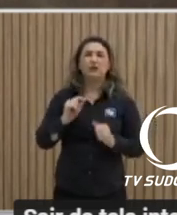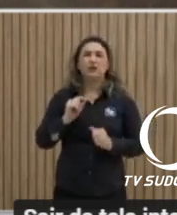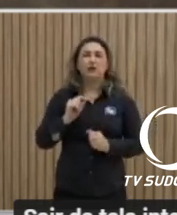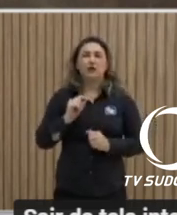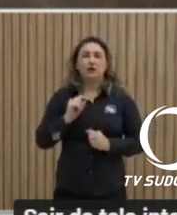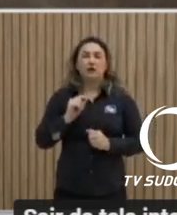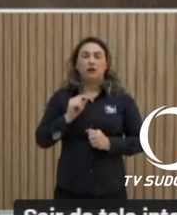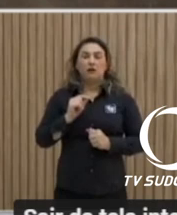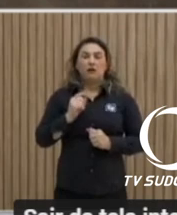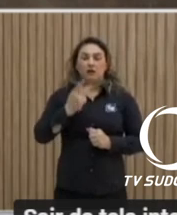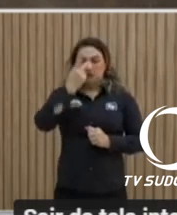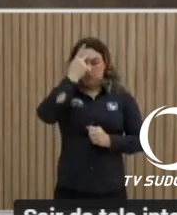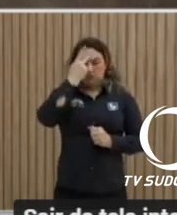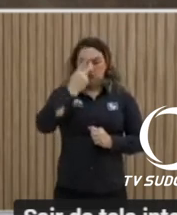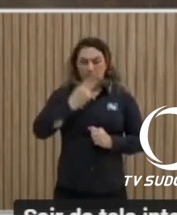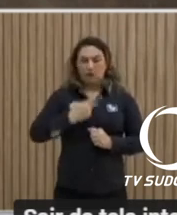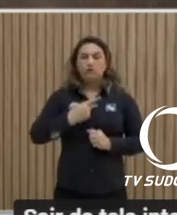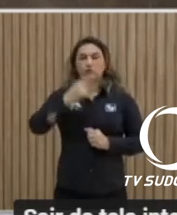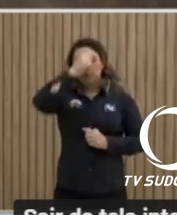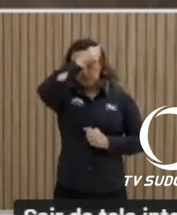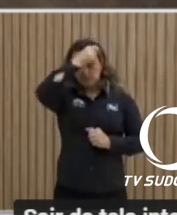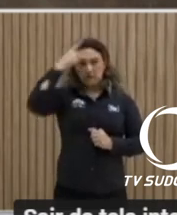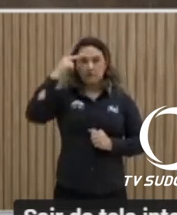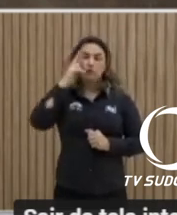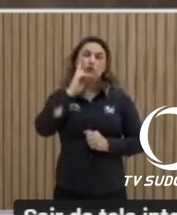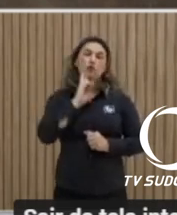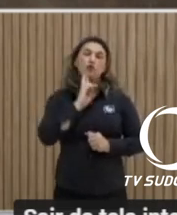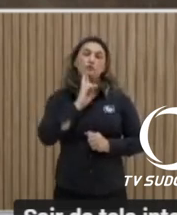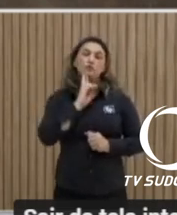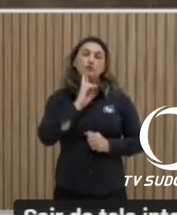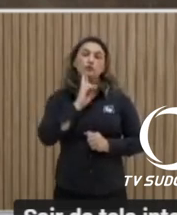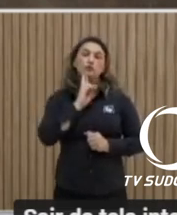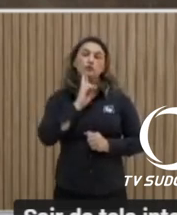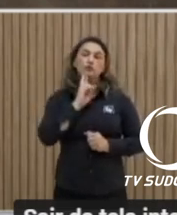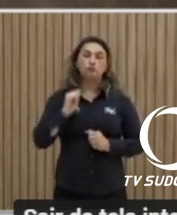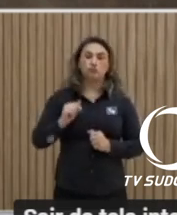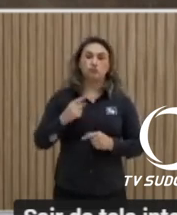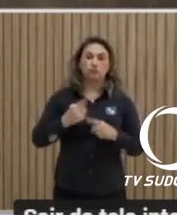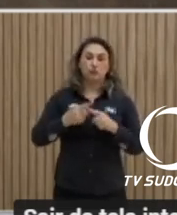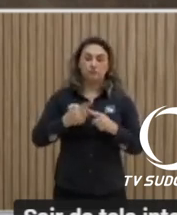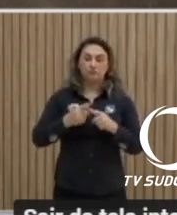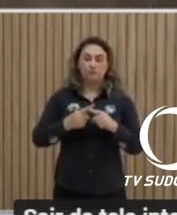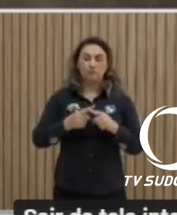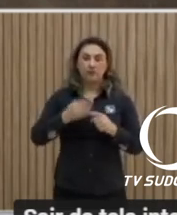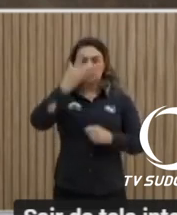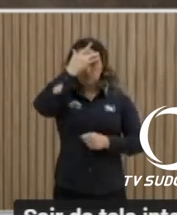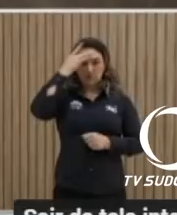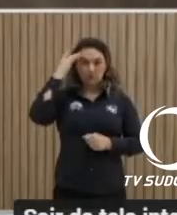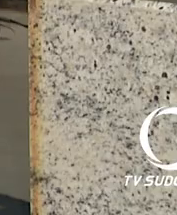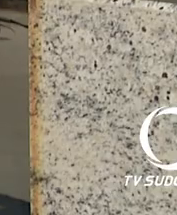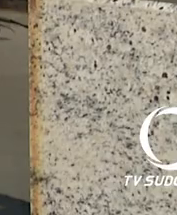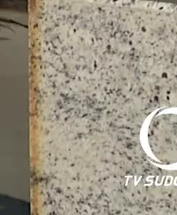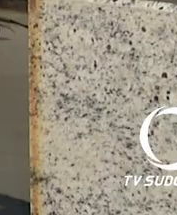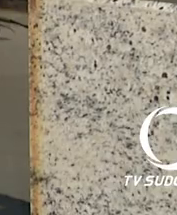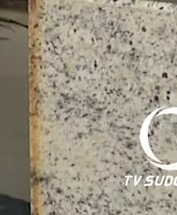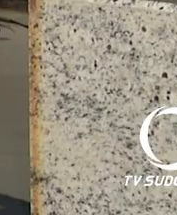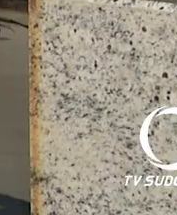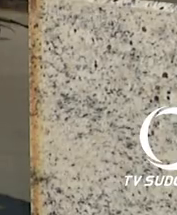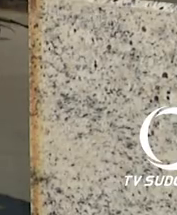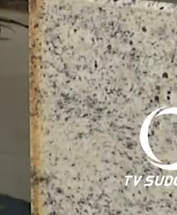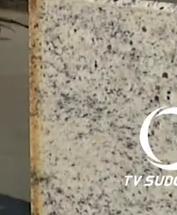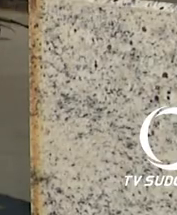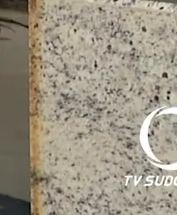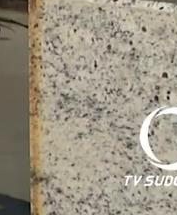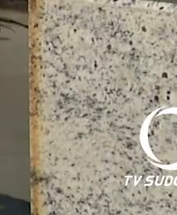autopromoções praticadas pelo atual prefeito, senhor Robson Cantu, e por agentes públicos do município de Pato Branco. Esta foi a